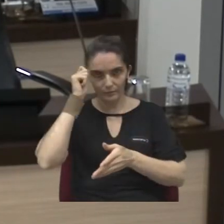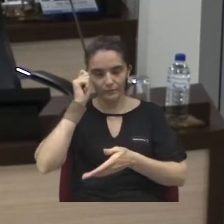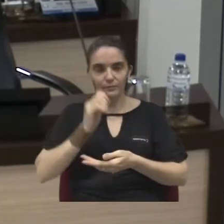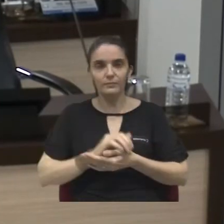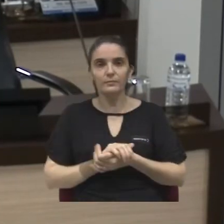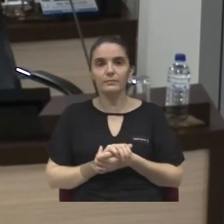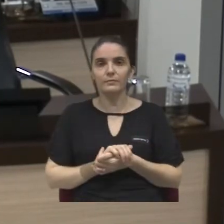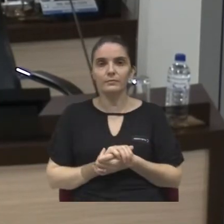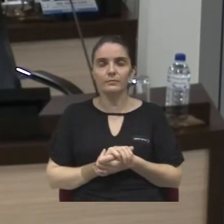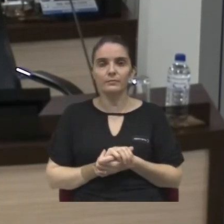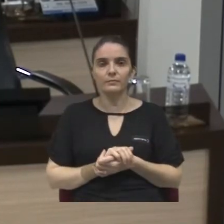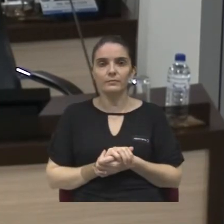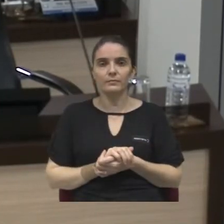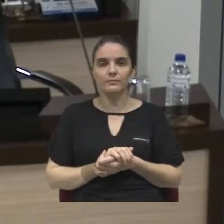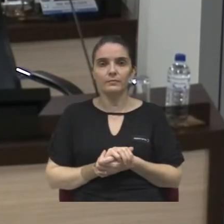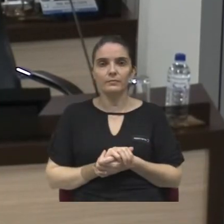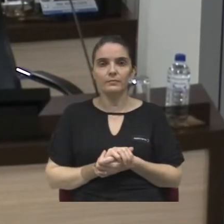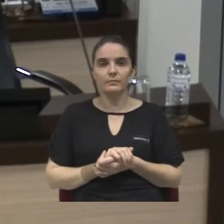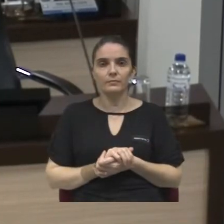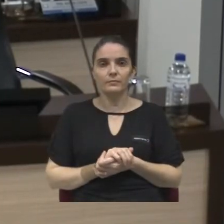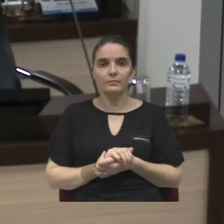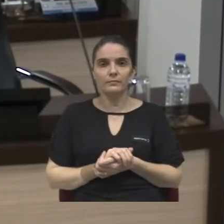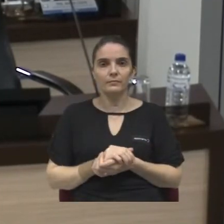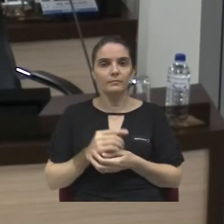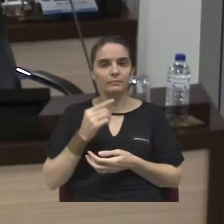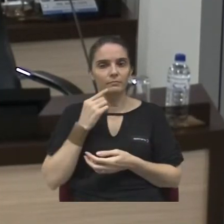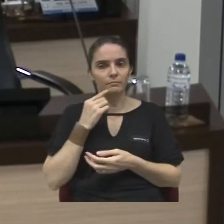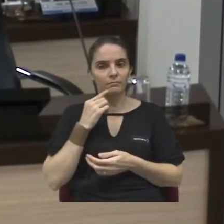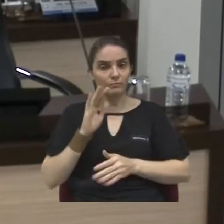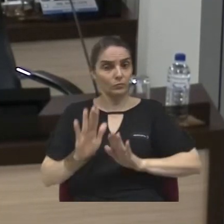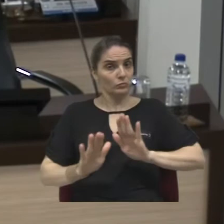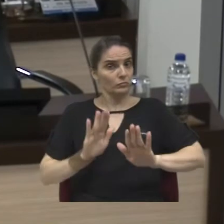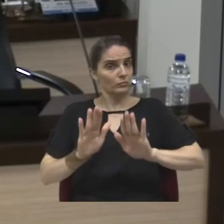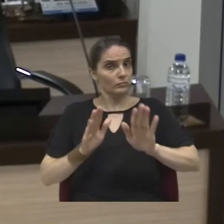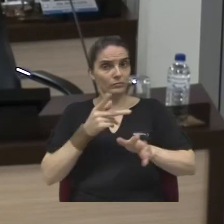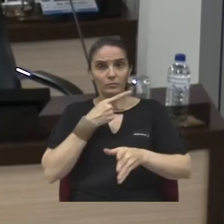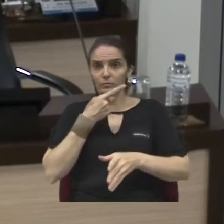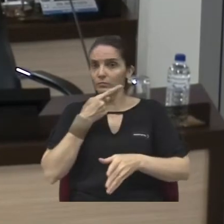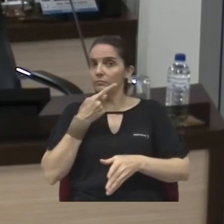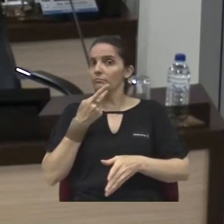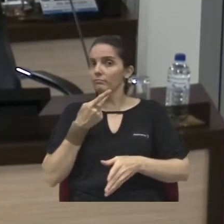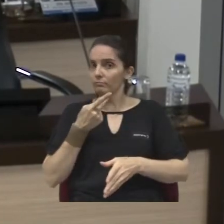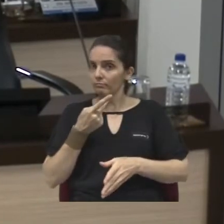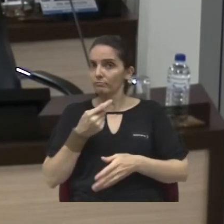foi até comedido para falar exatamente como que foi a abordagem acerca do zelador